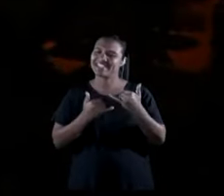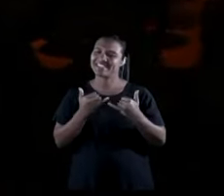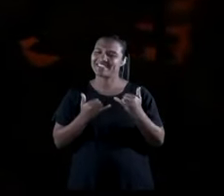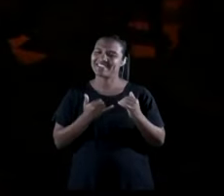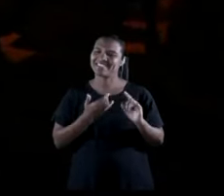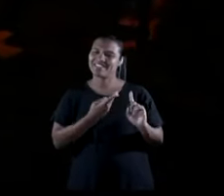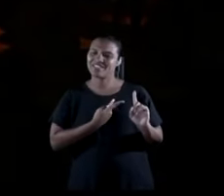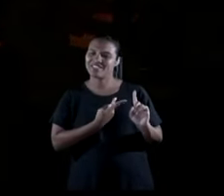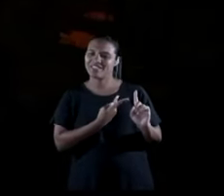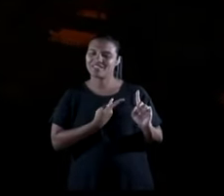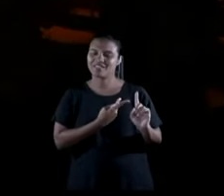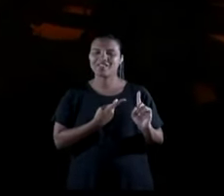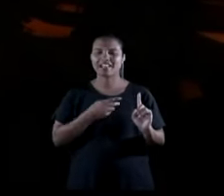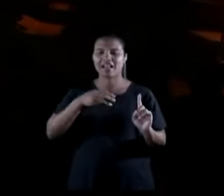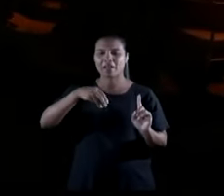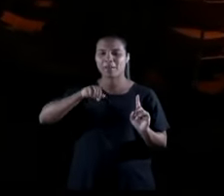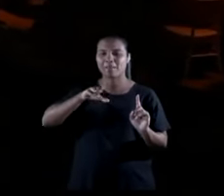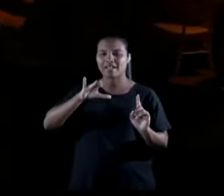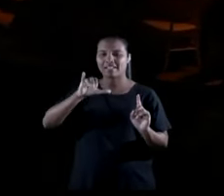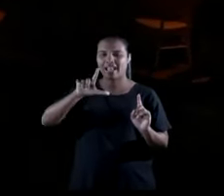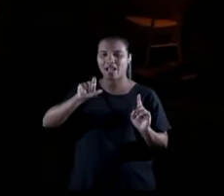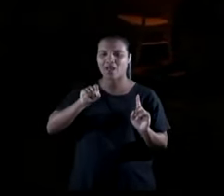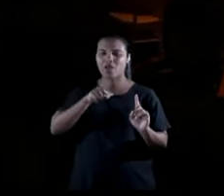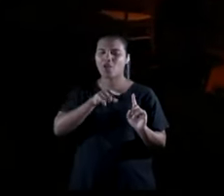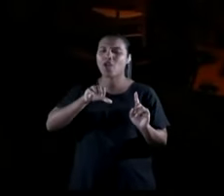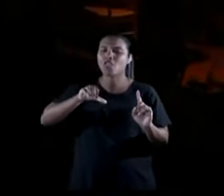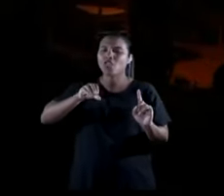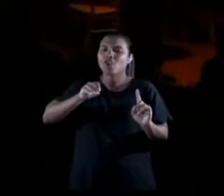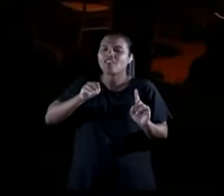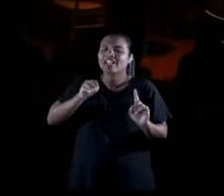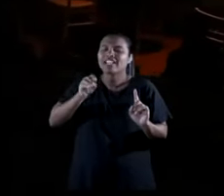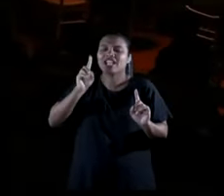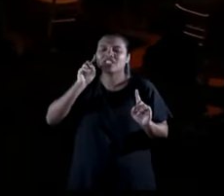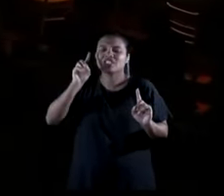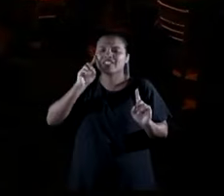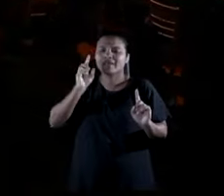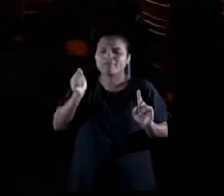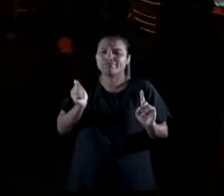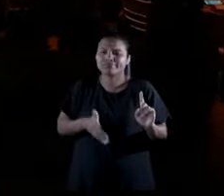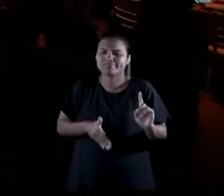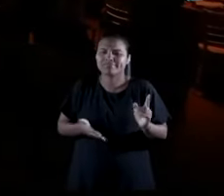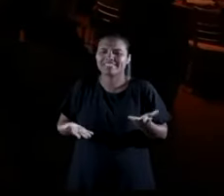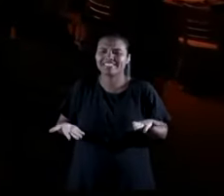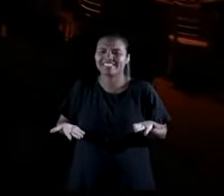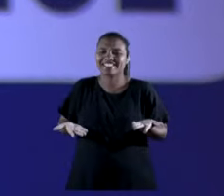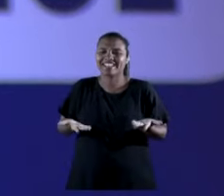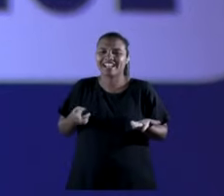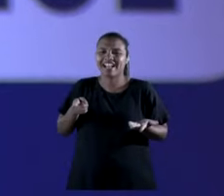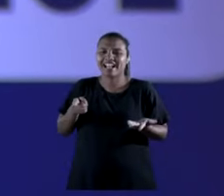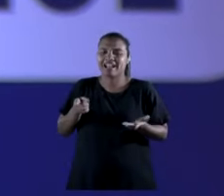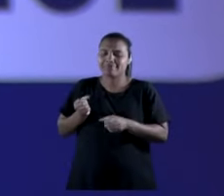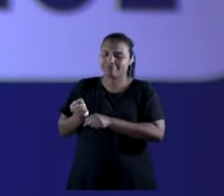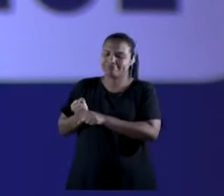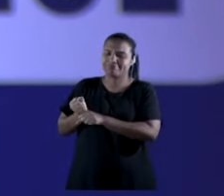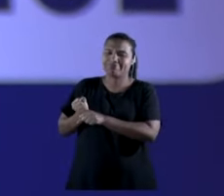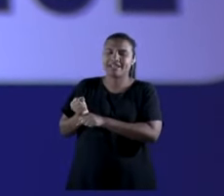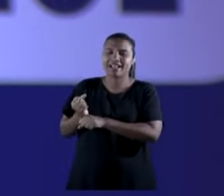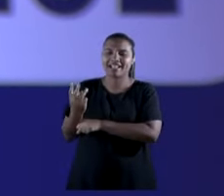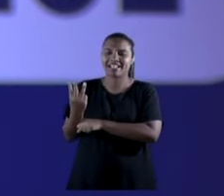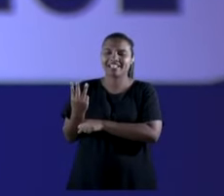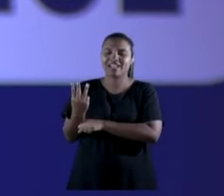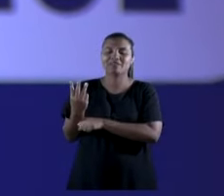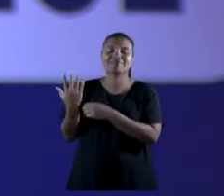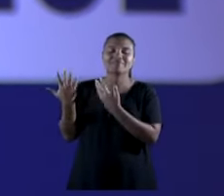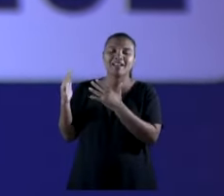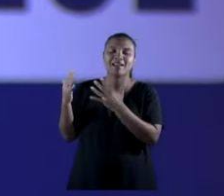está construindo um time em 90 dias, e você já está construindo um time há quase 3 anos.